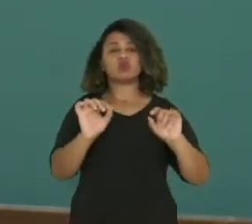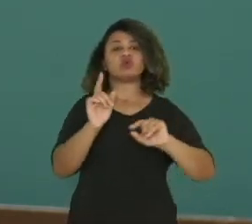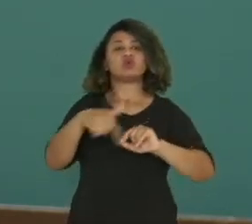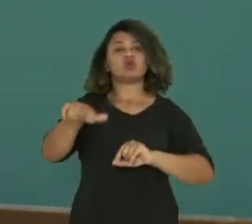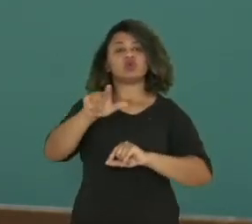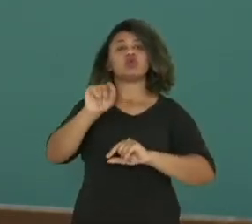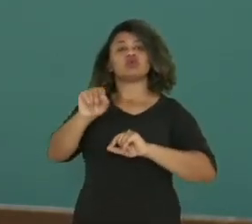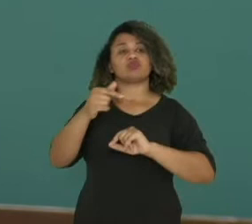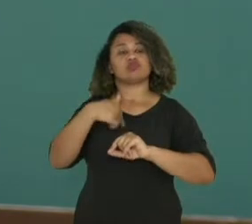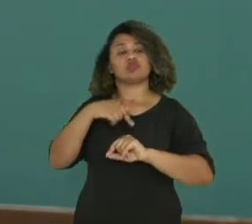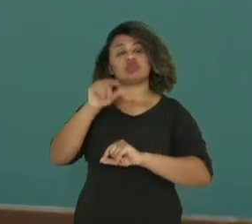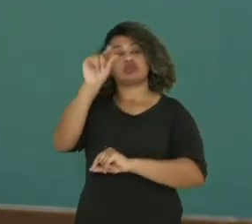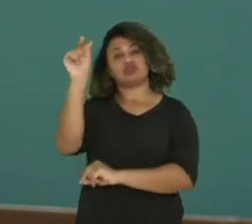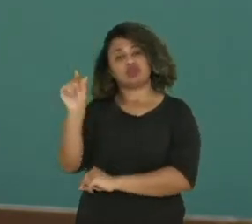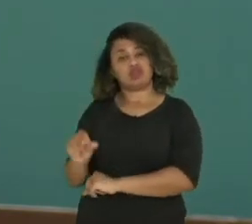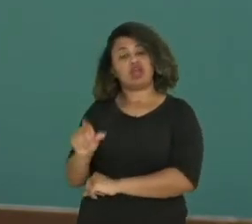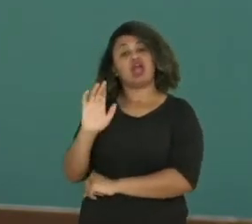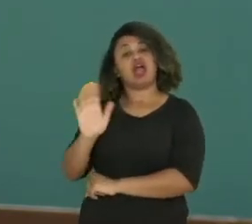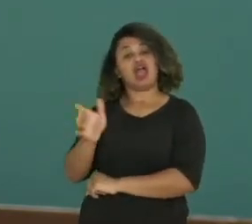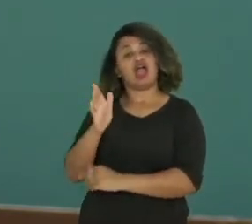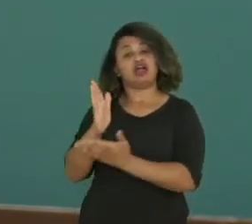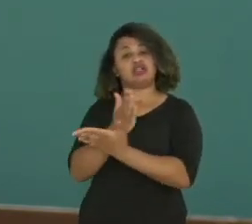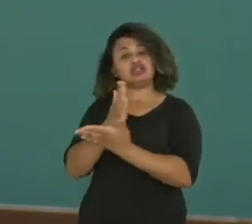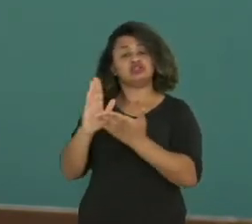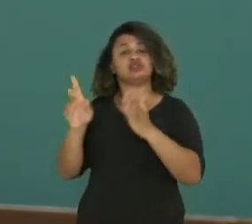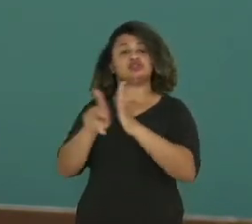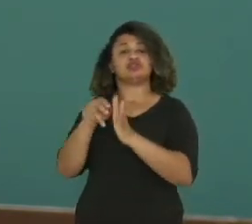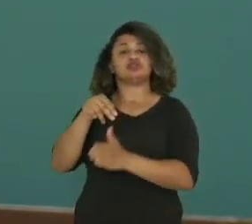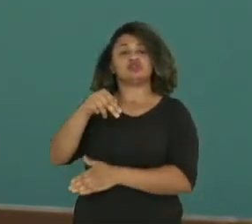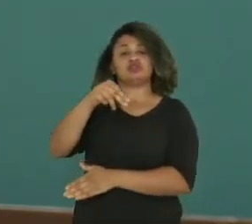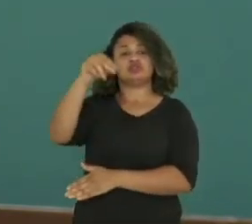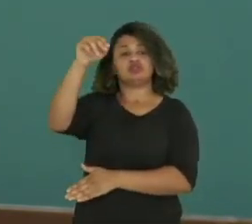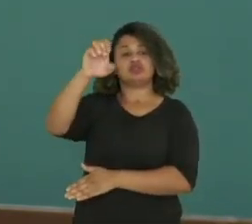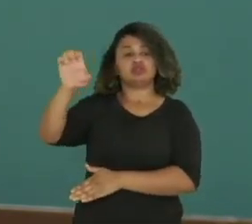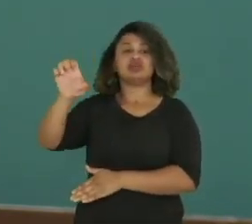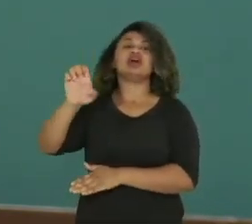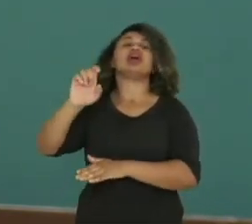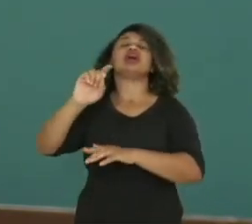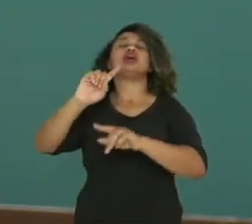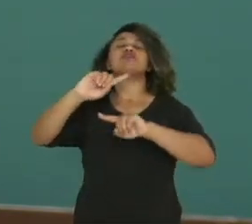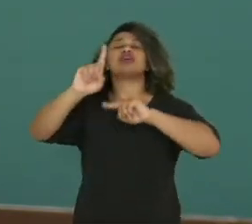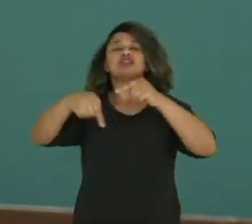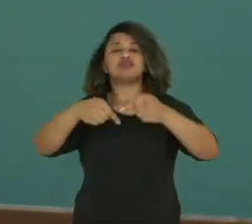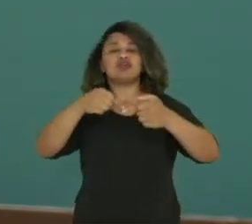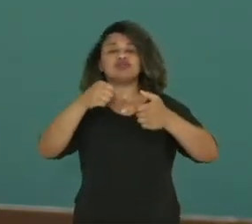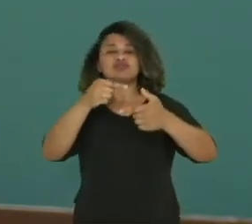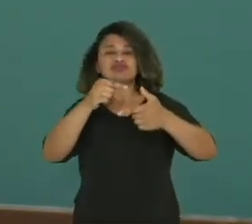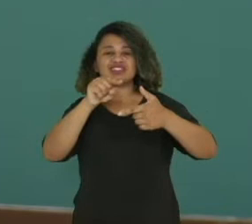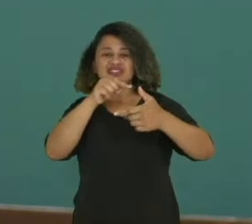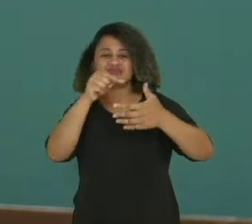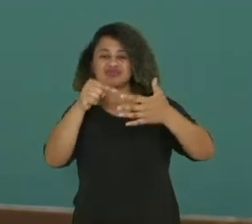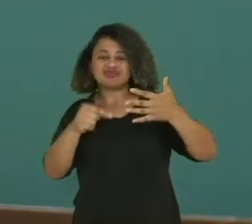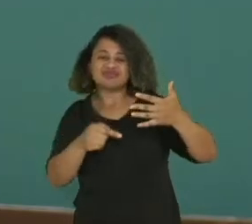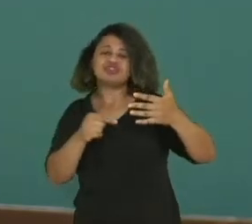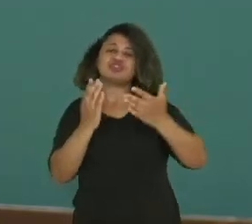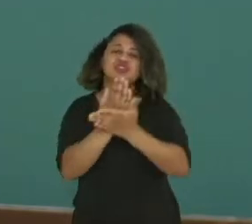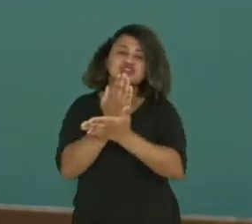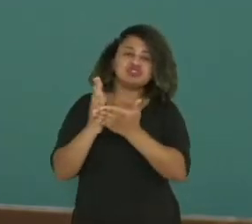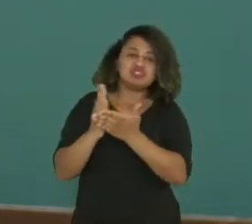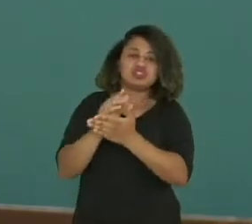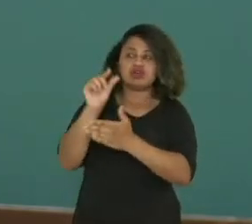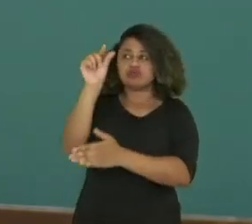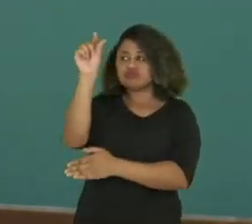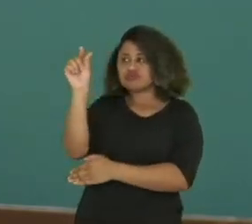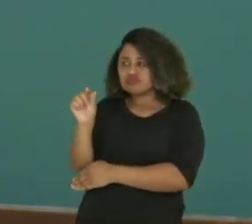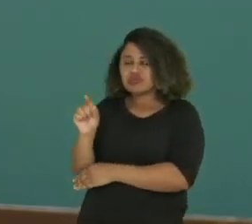Mata já é uma divisão do Nordeste e ela está subdividida, né? Dependendo da atividade econômica que é